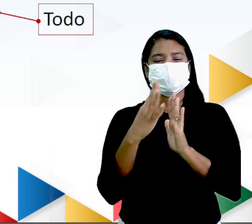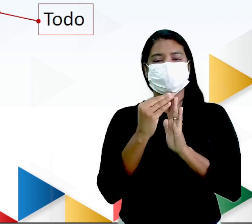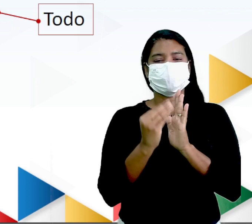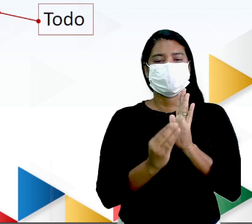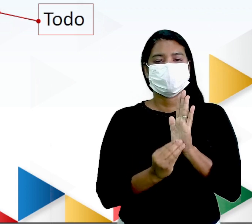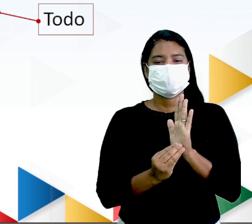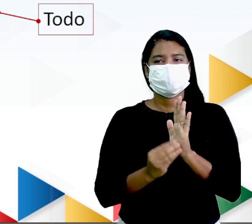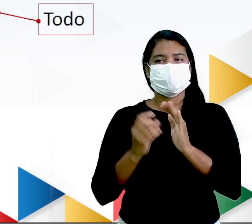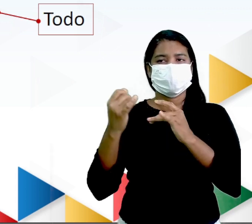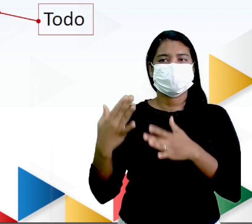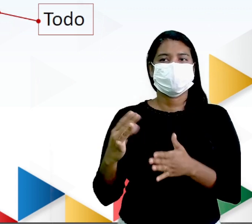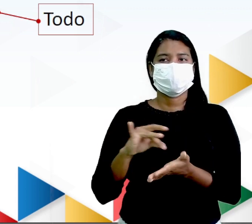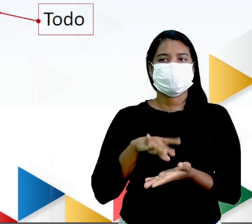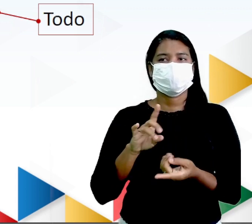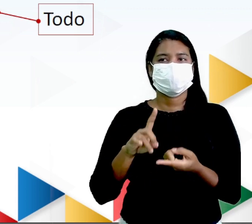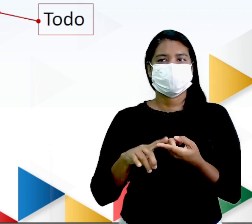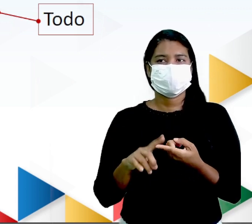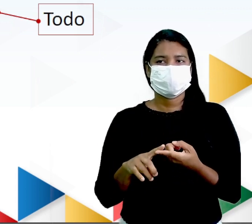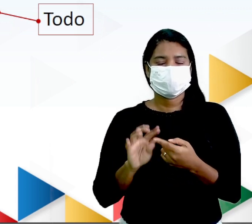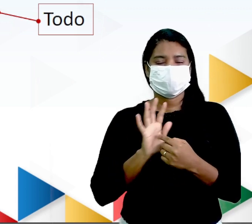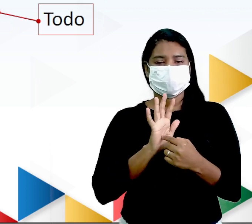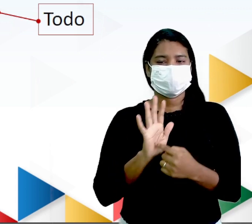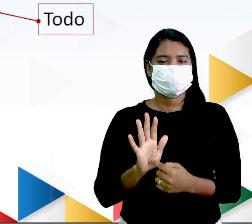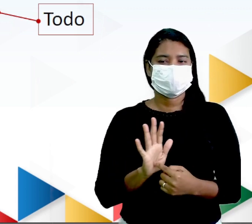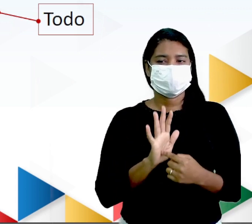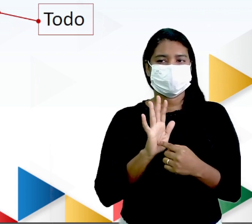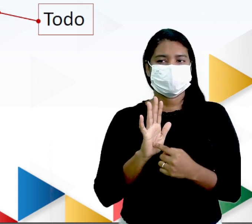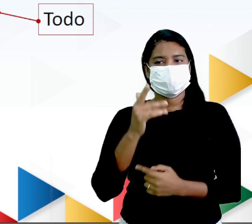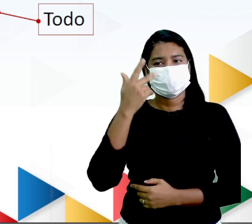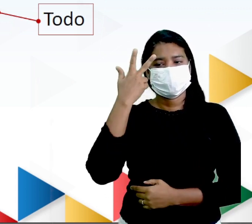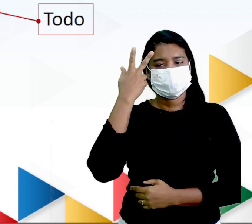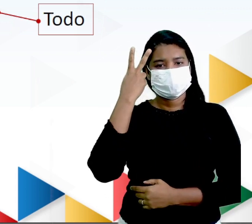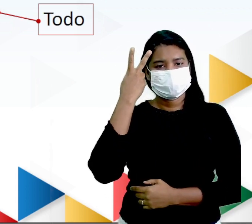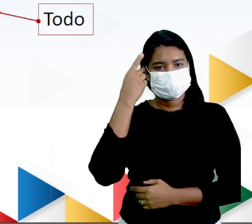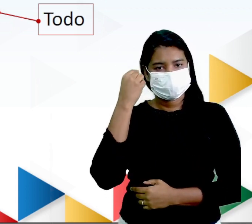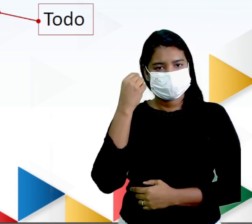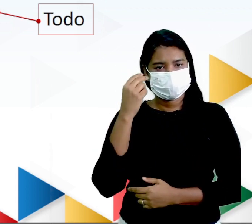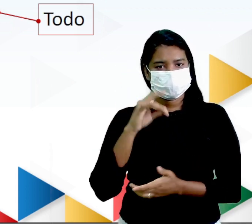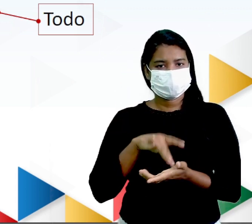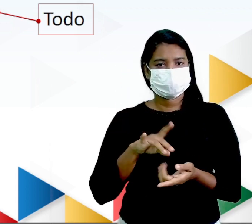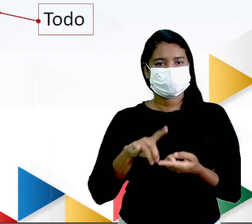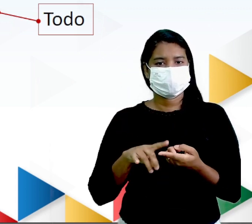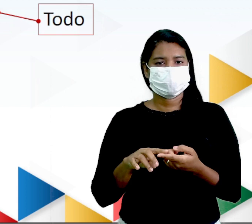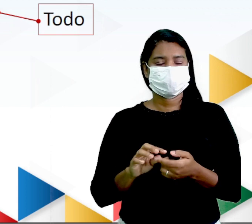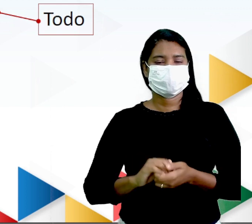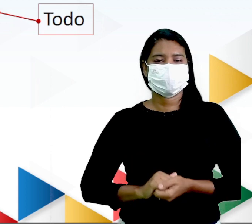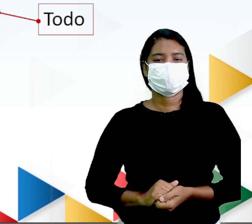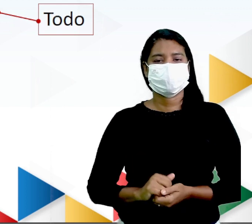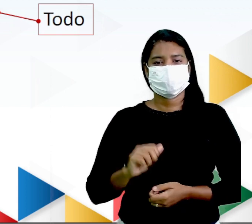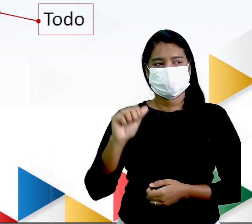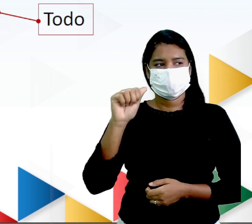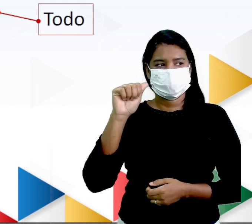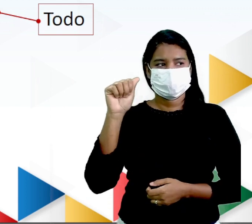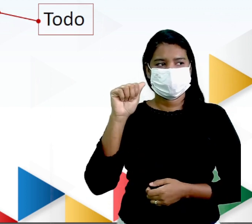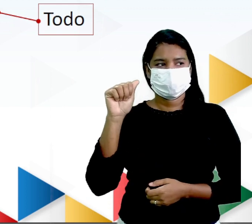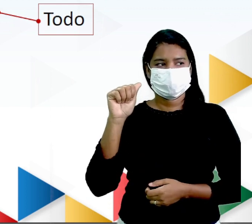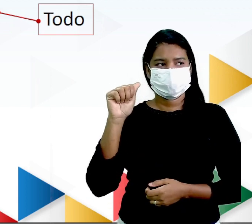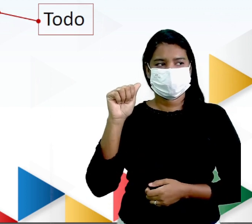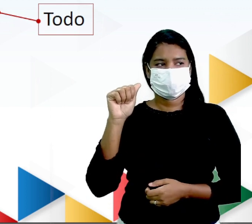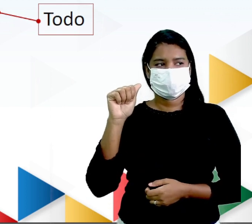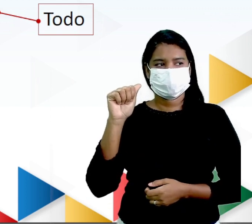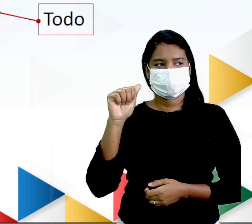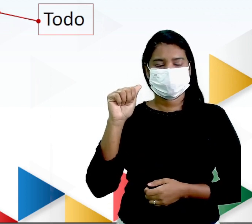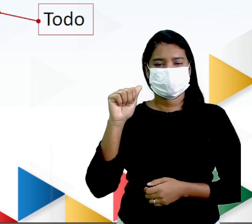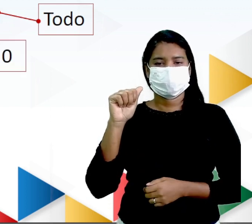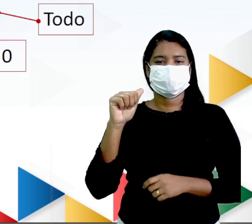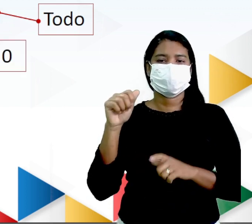elas são distintas para o mesmo posicionamento, tá? O A na parte de cima da barrinha e o